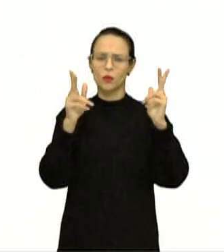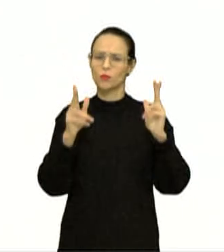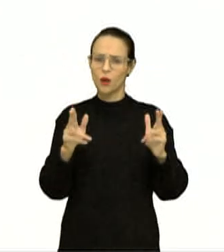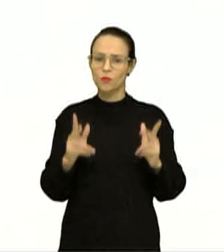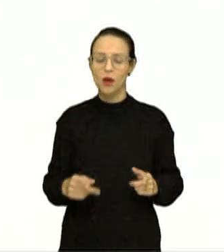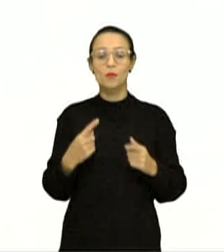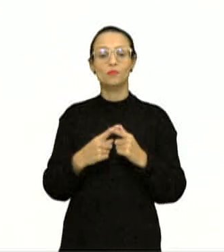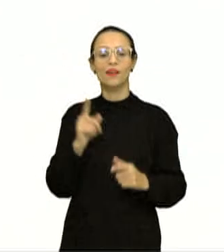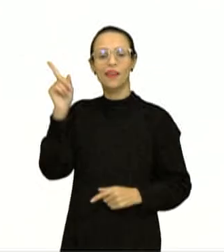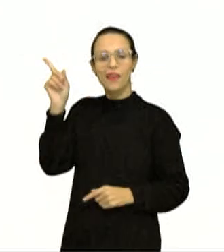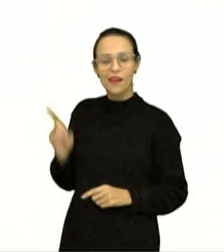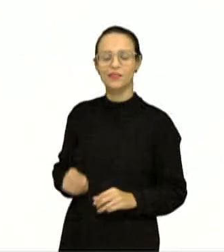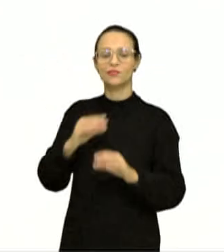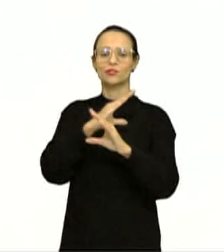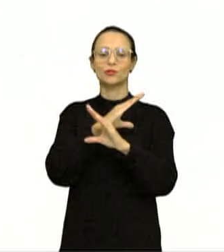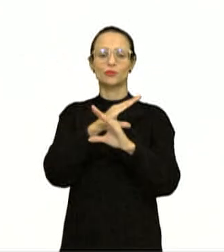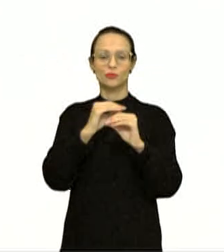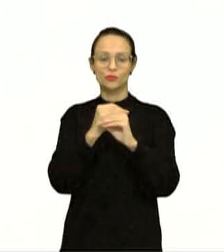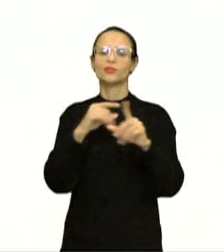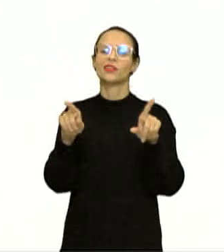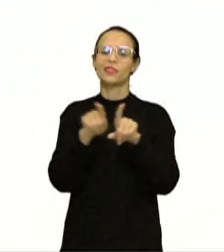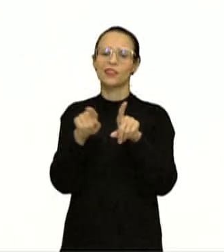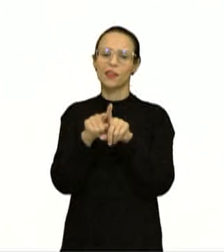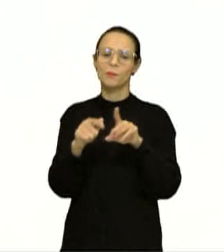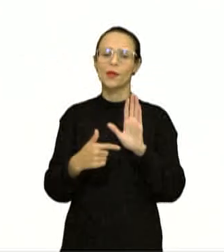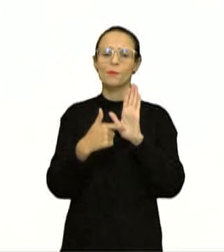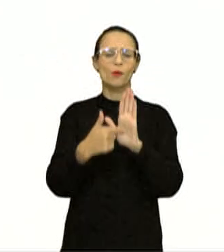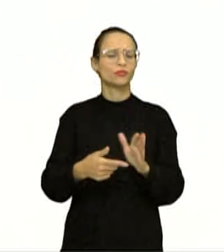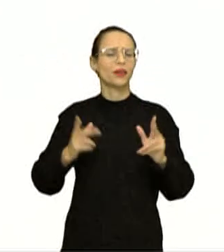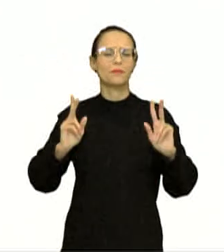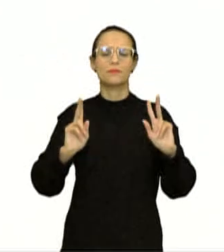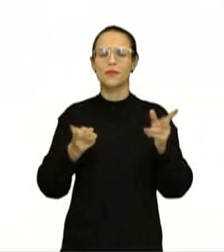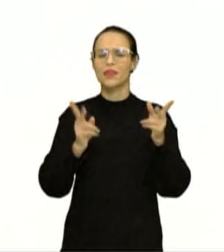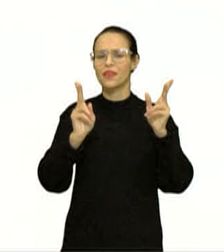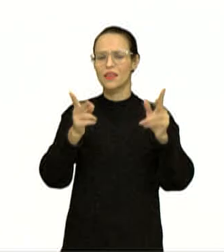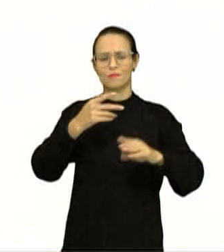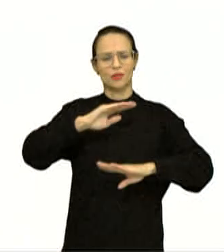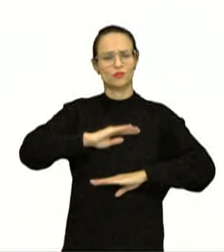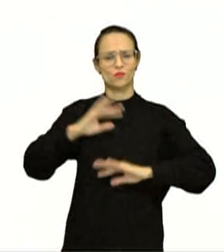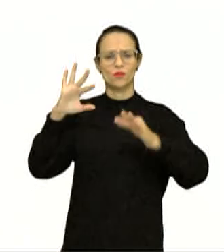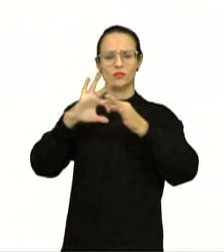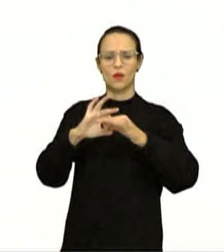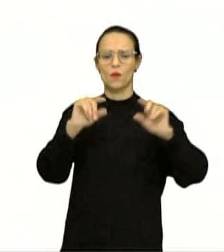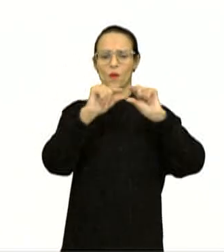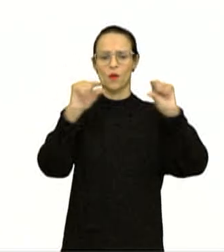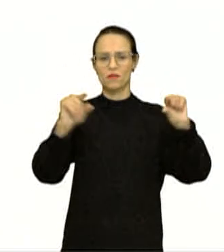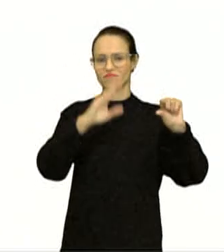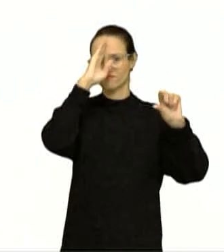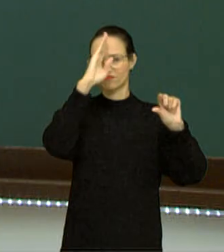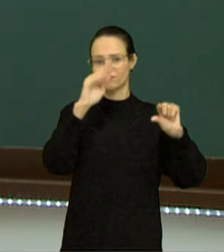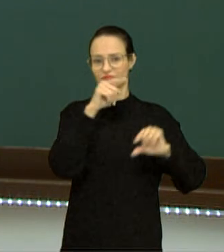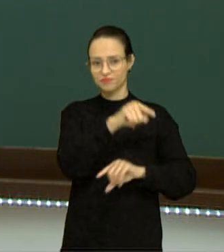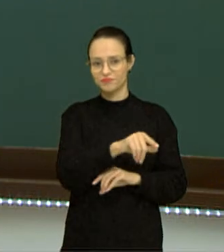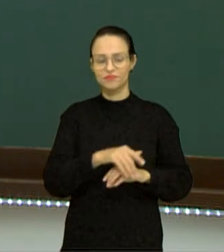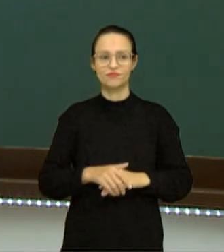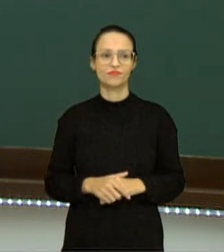essas conjunções também apresentam a mesma circunstância que a oração original.